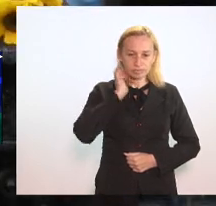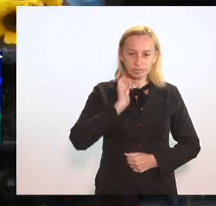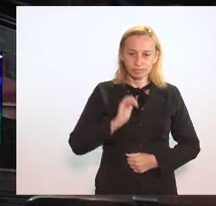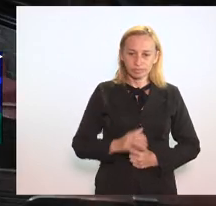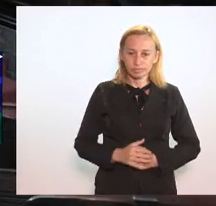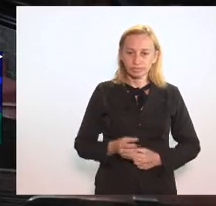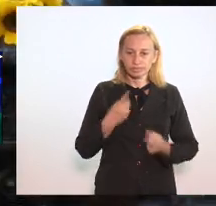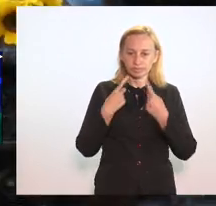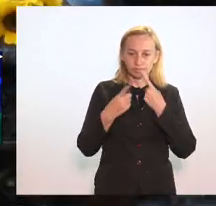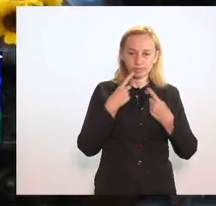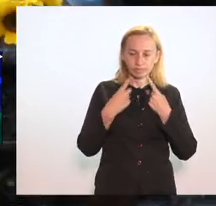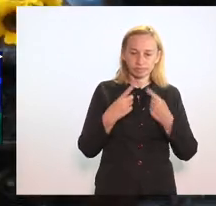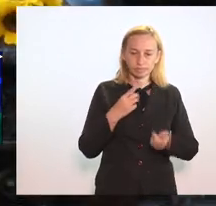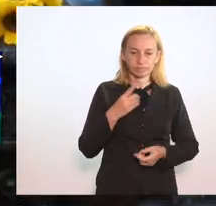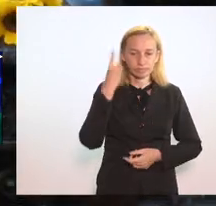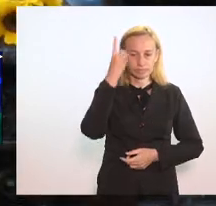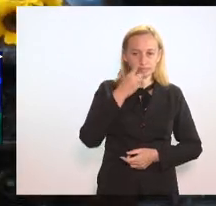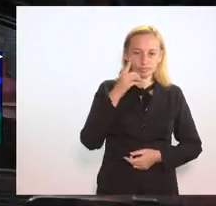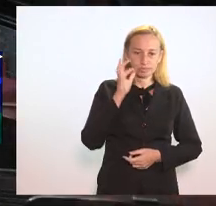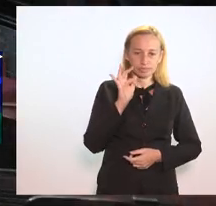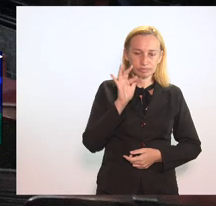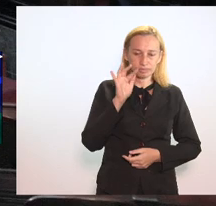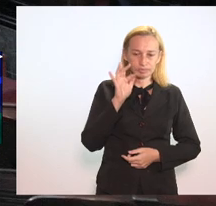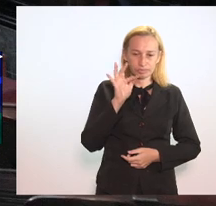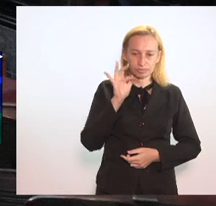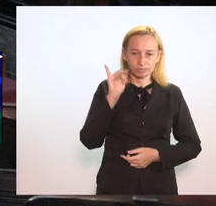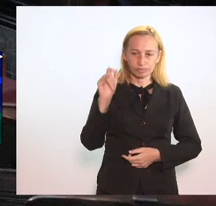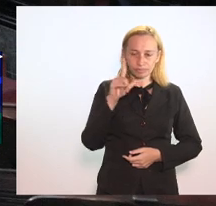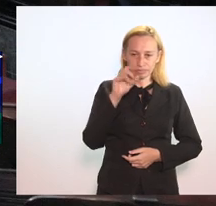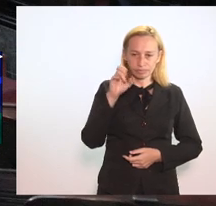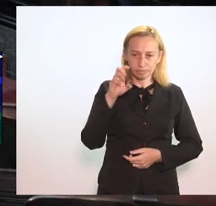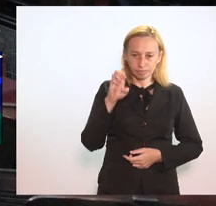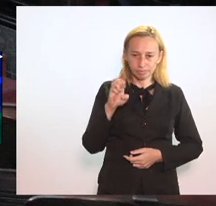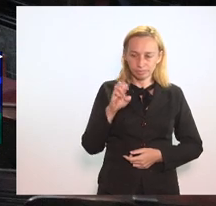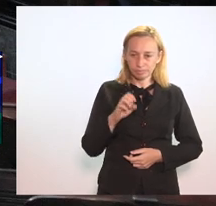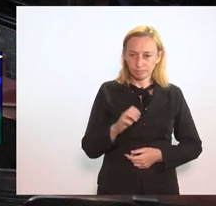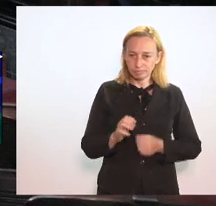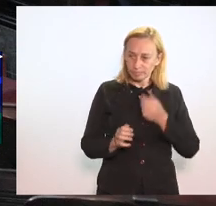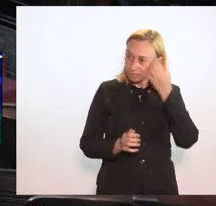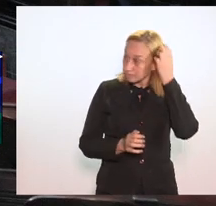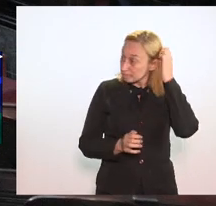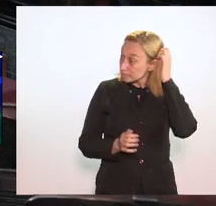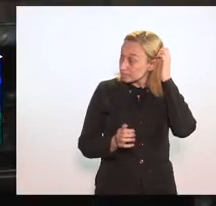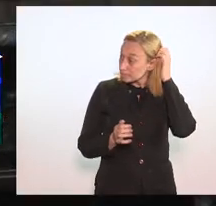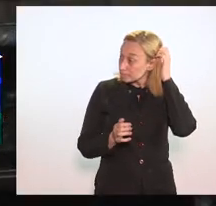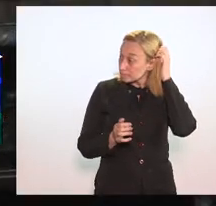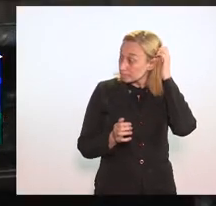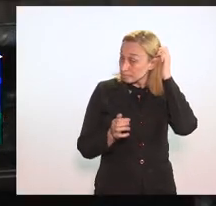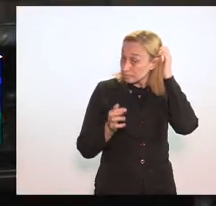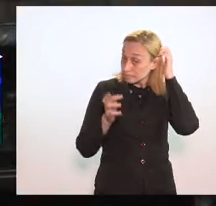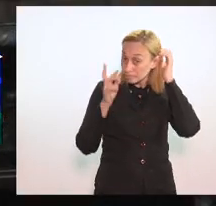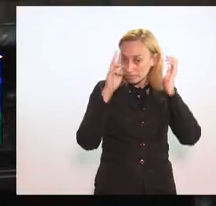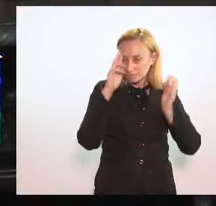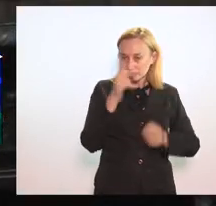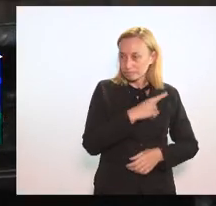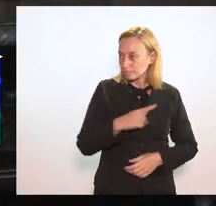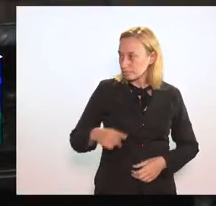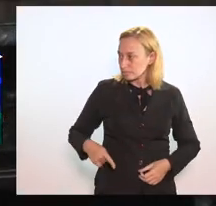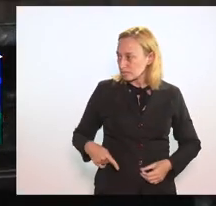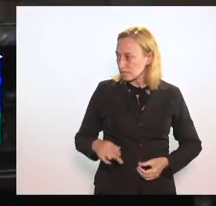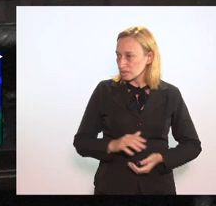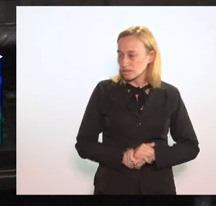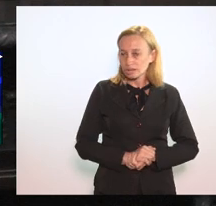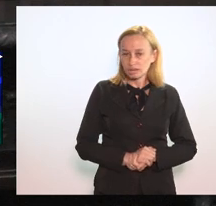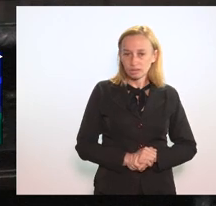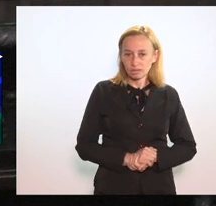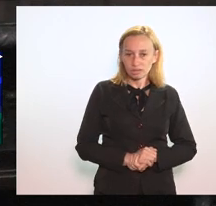e para discutir Deputado Felipe Peixoto especial presidente Presidente deputados que